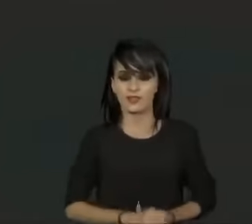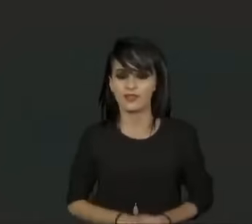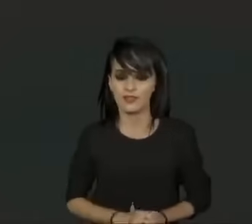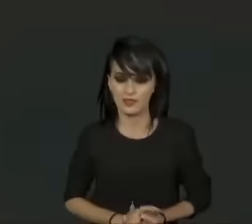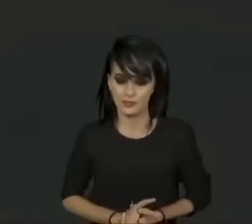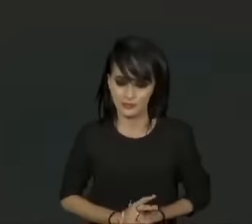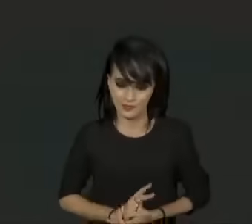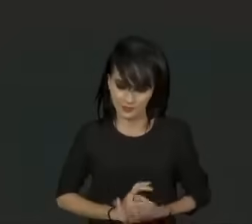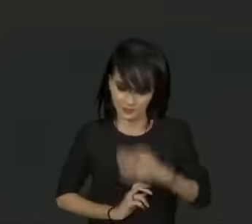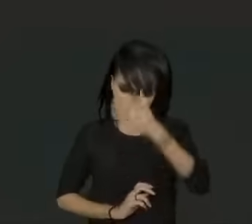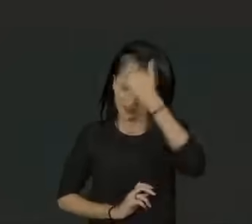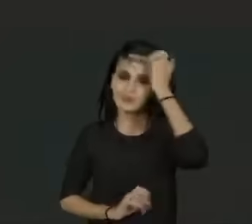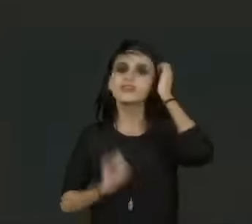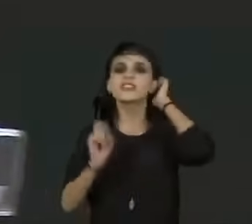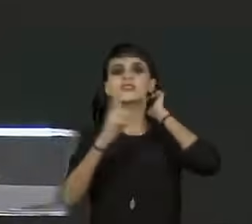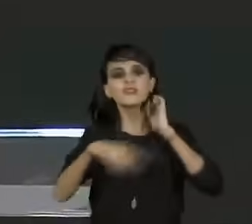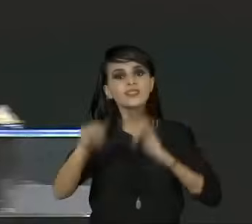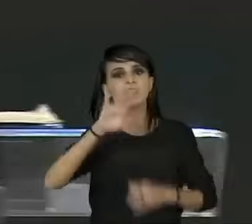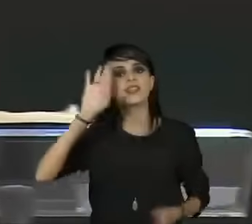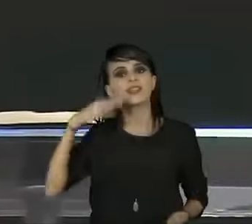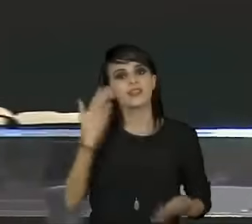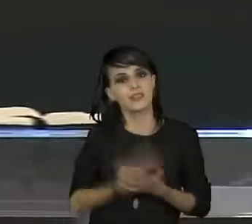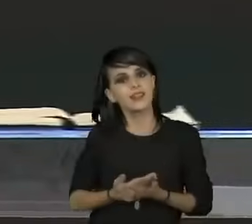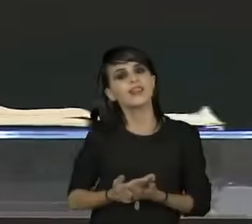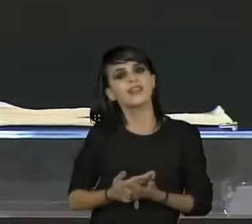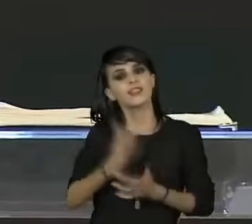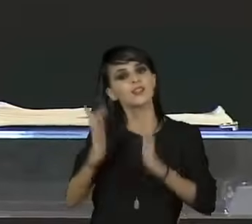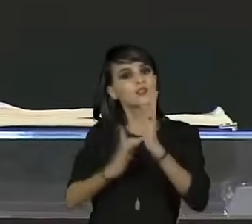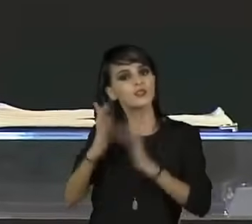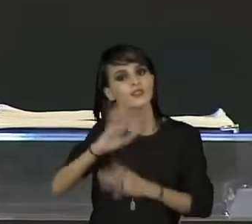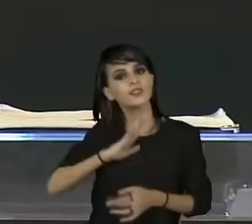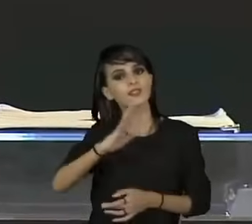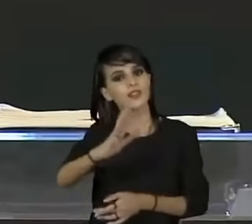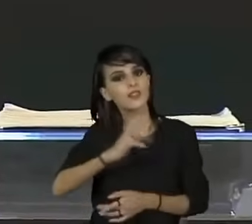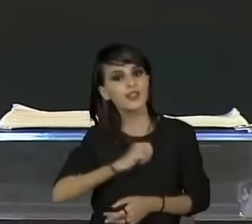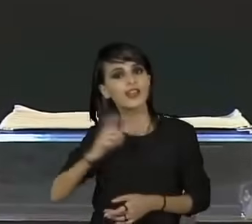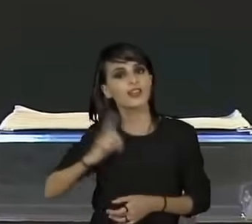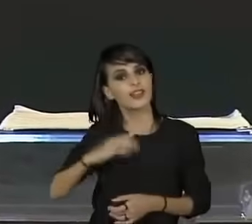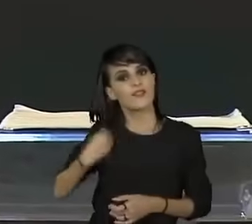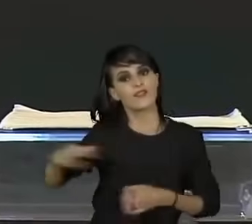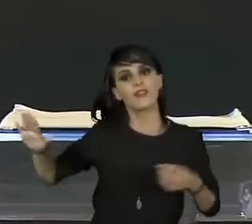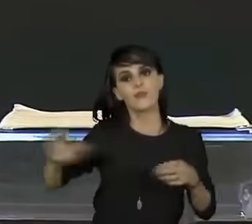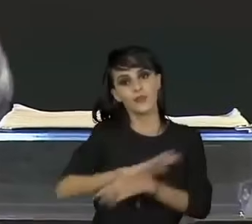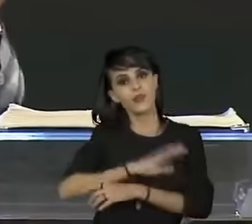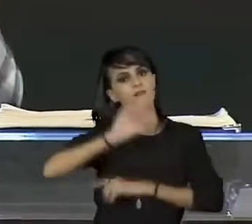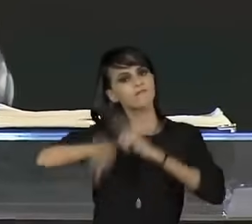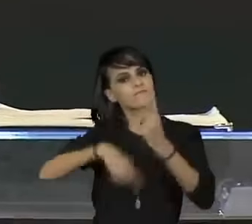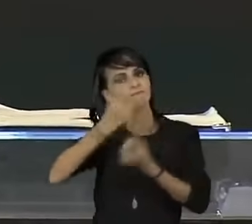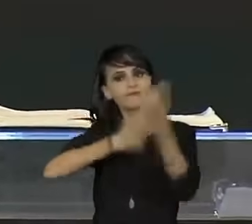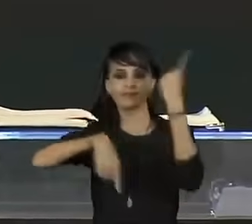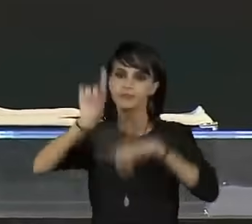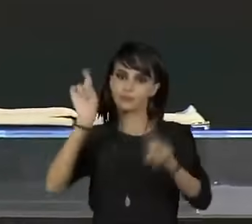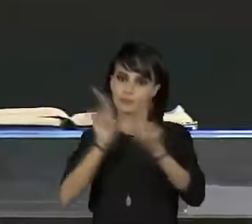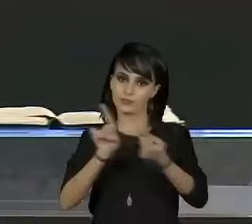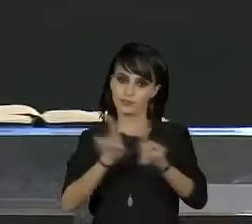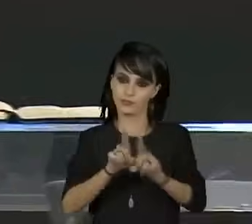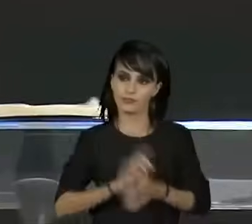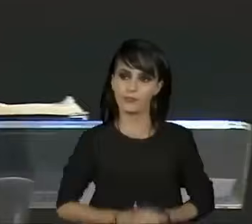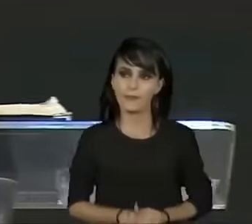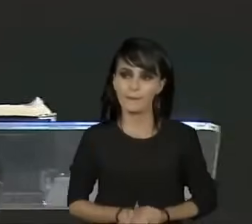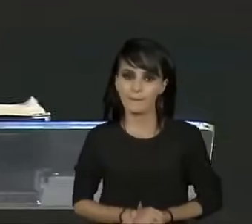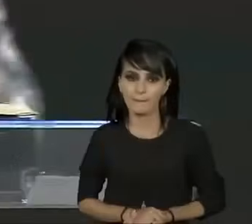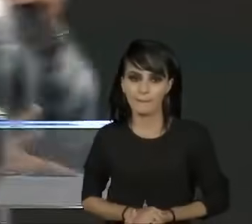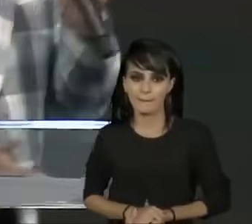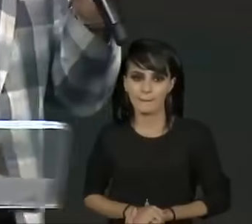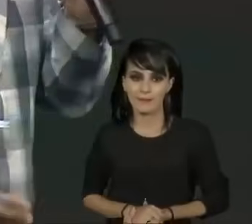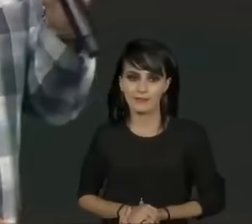eterna Se você crê que Jesus é o salvador você tem vida abundante aqui na terra e vida transformada se